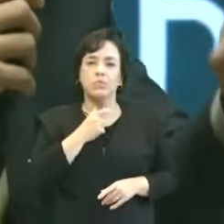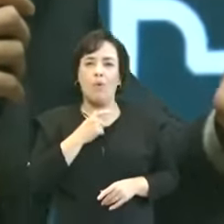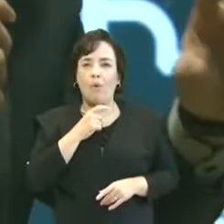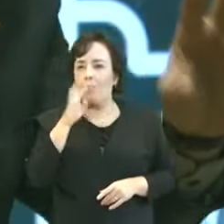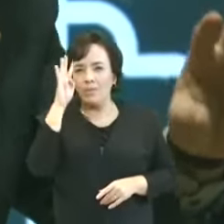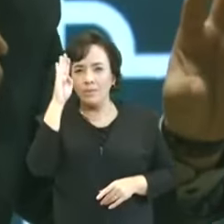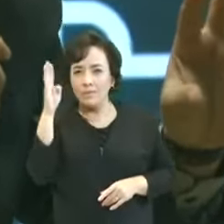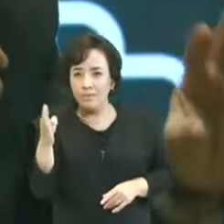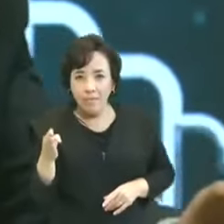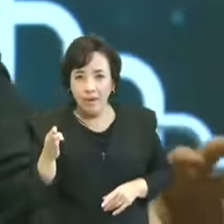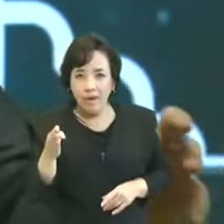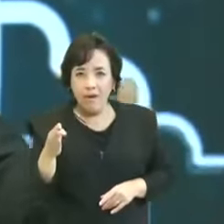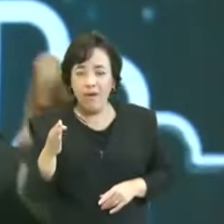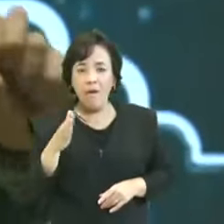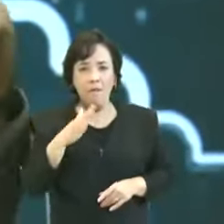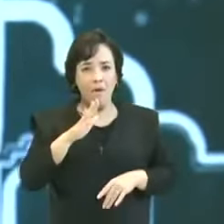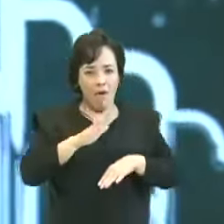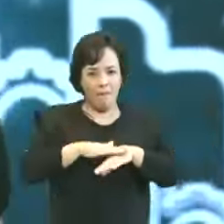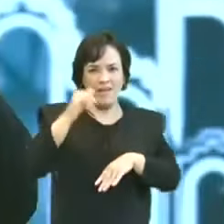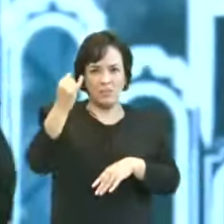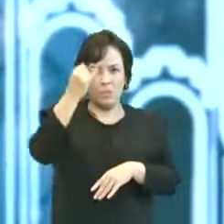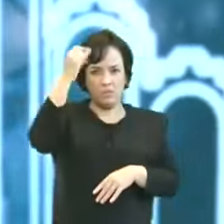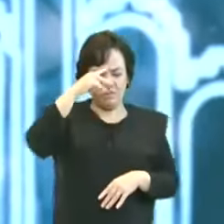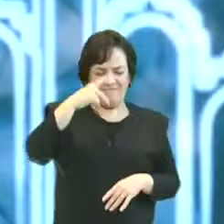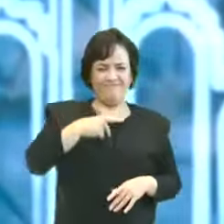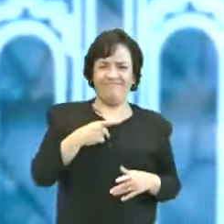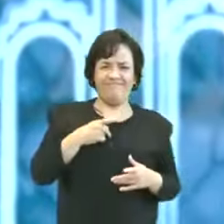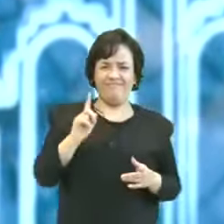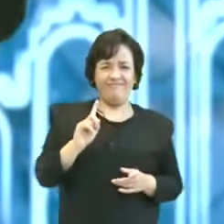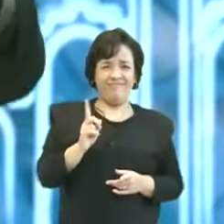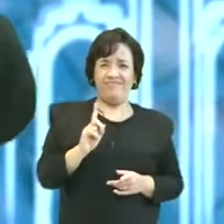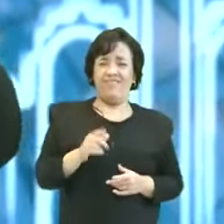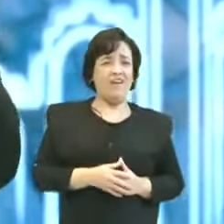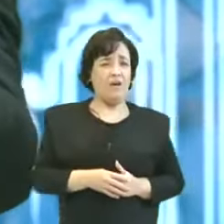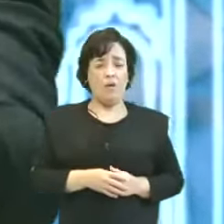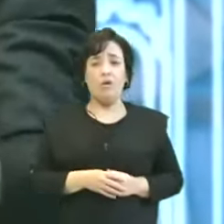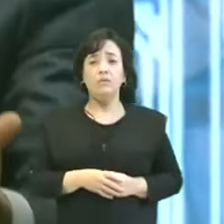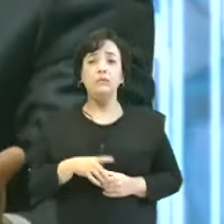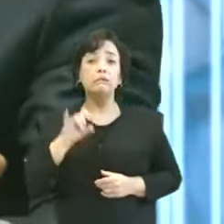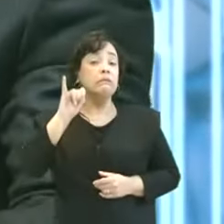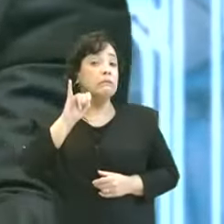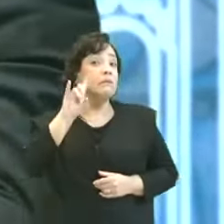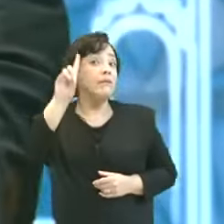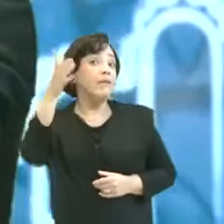Não se trata de você. Se Deus quiser nos visitar hoje aqui,